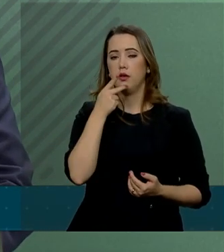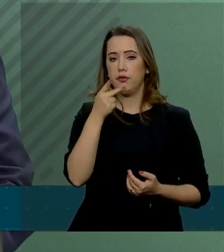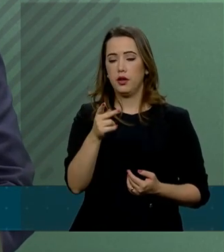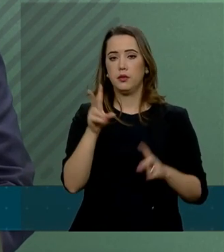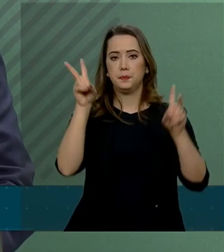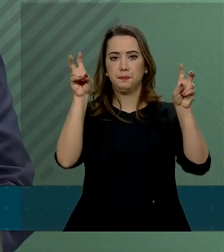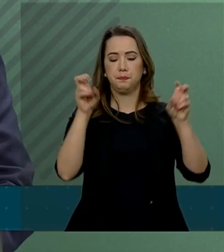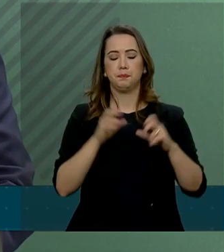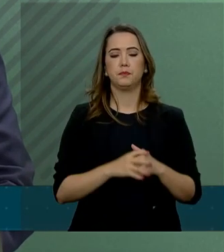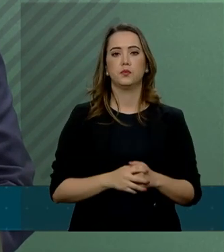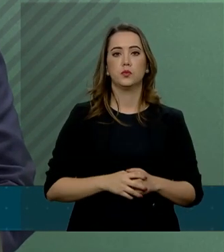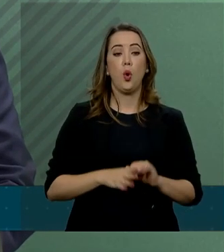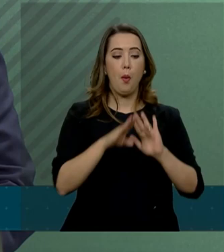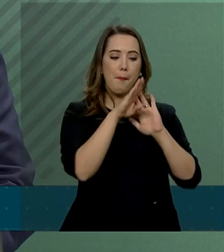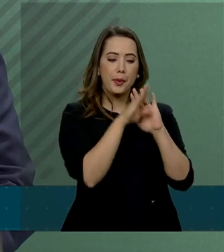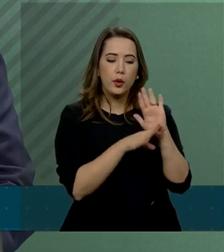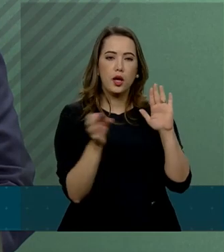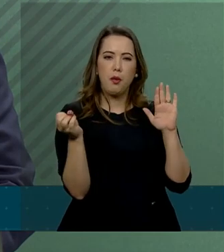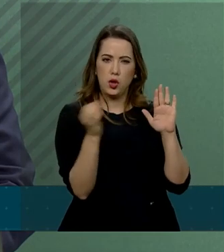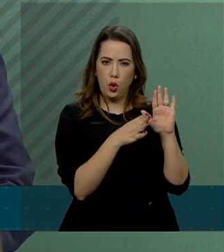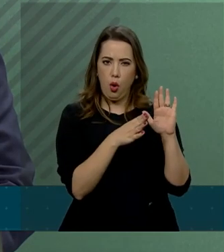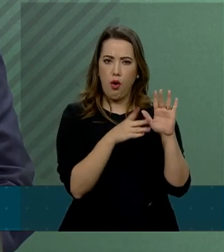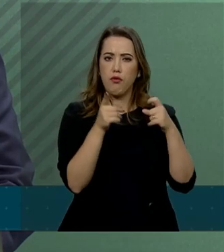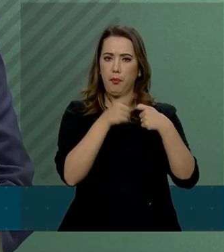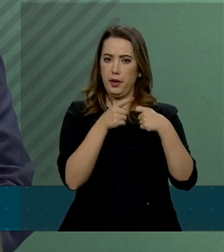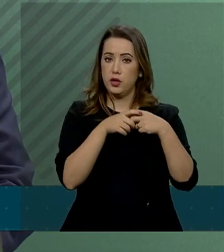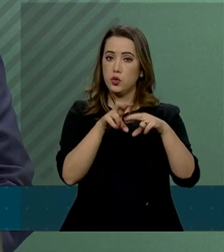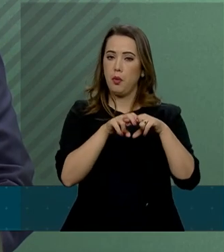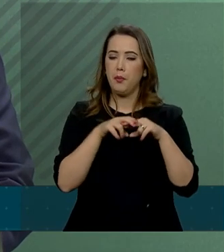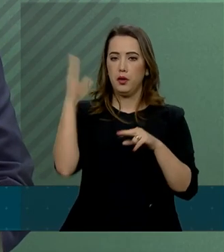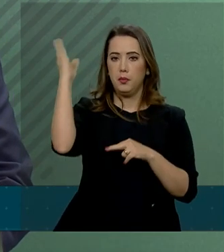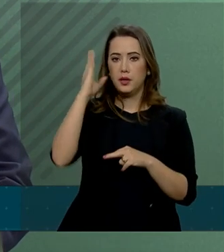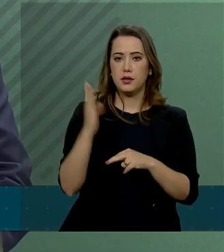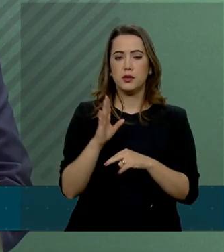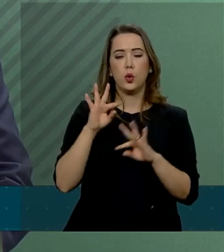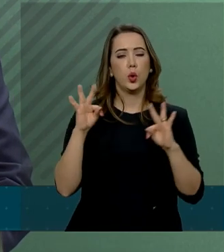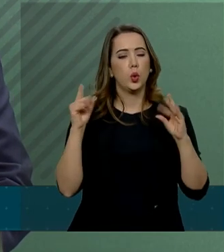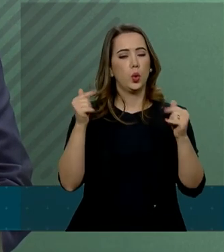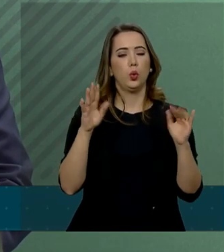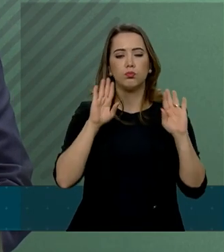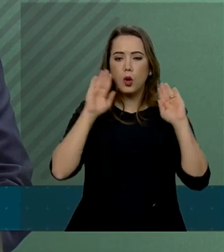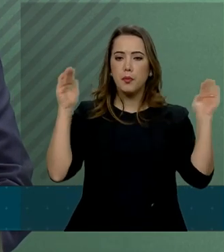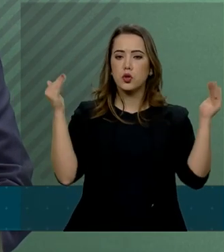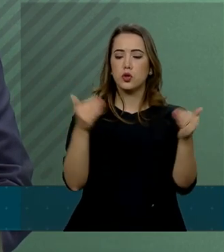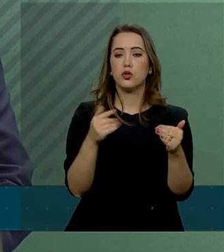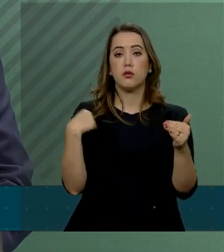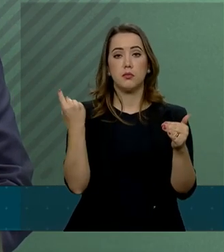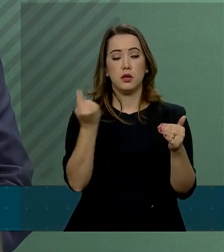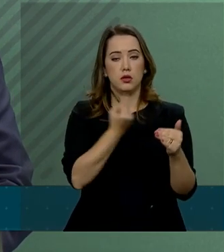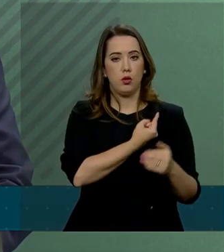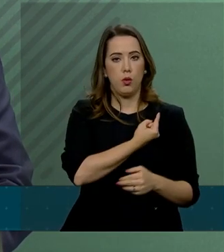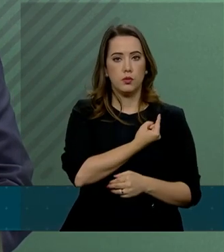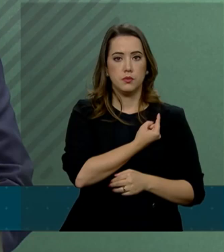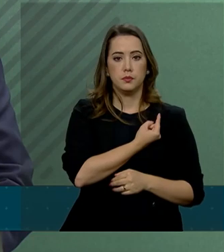médico pelo brasil é praticamente todo voltado para que a gente